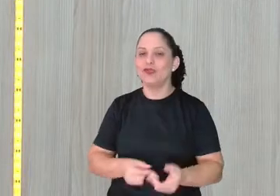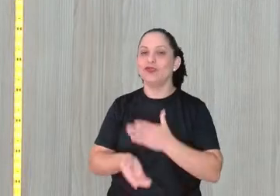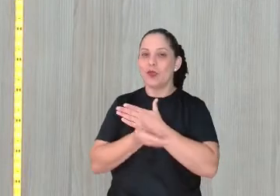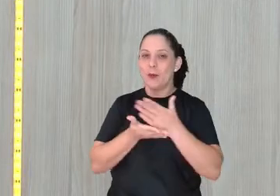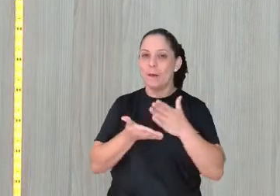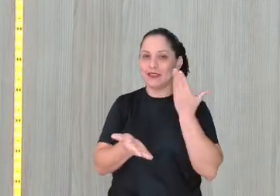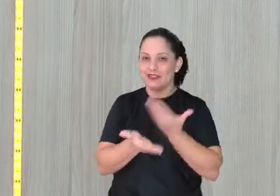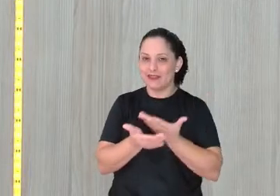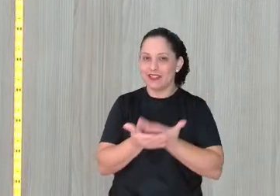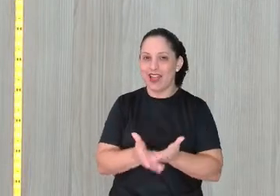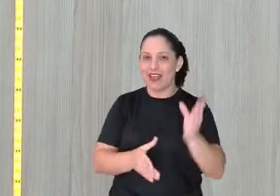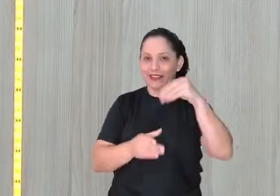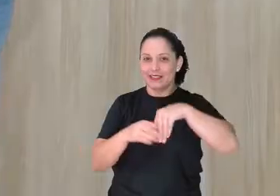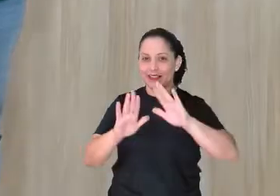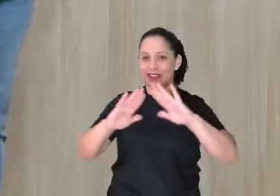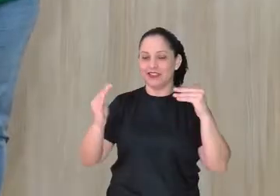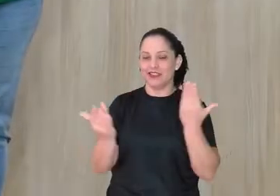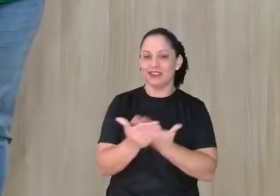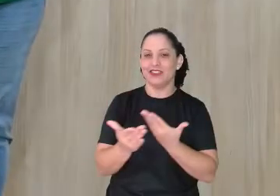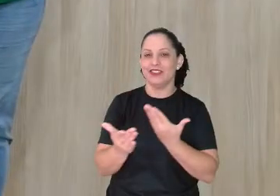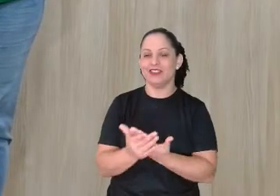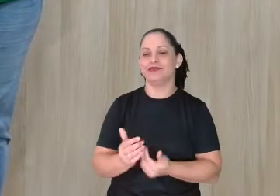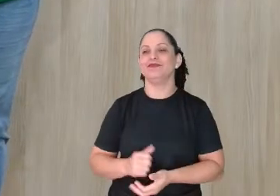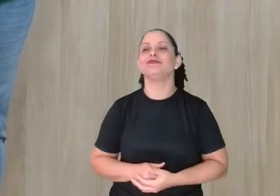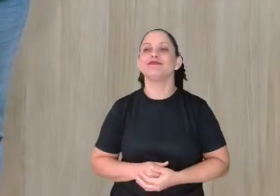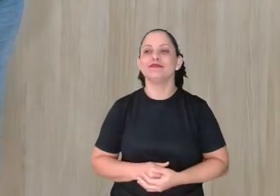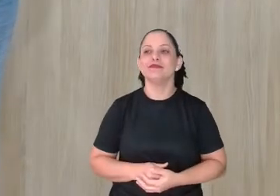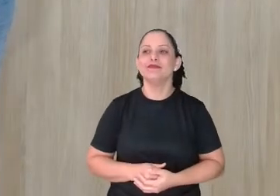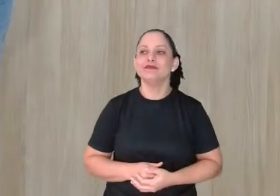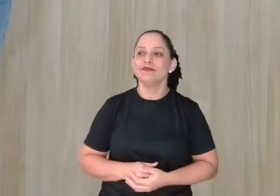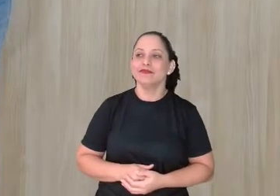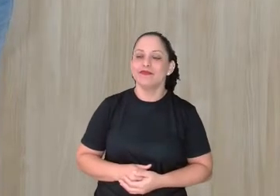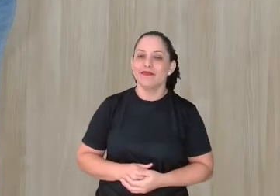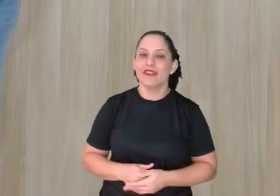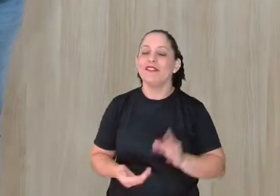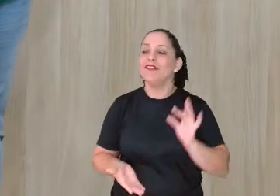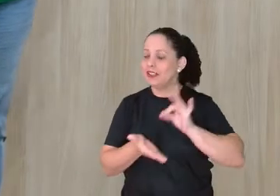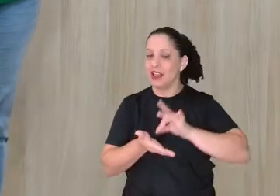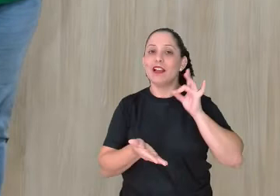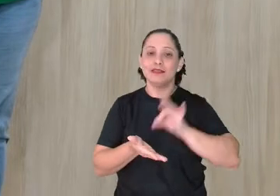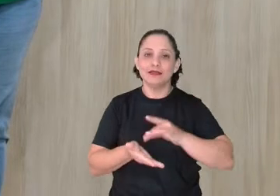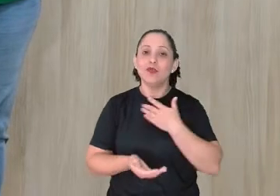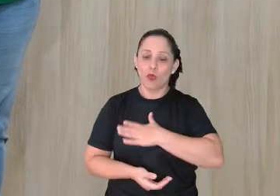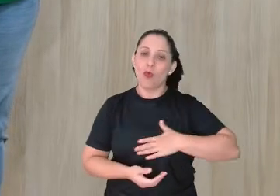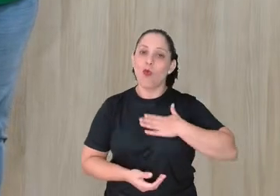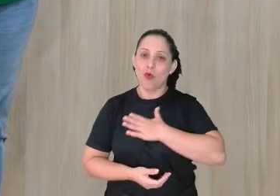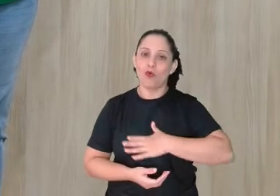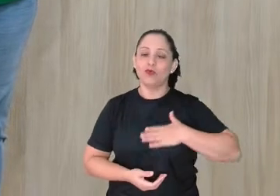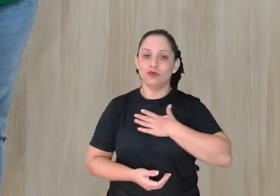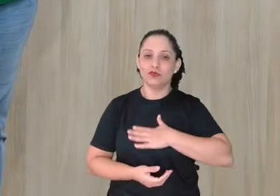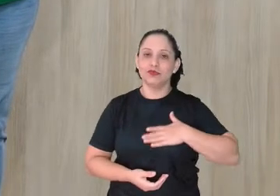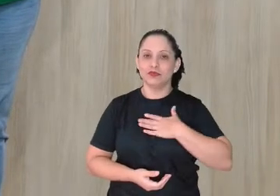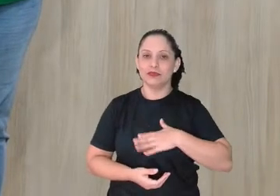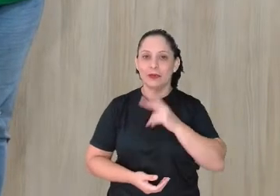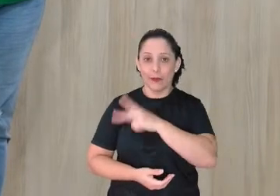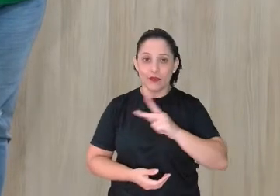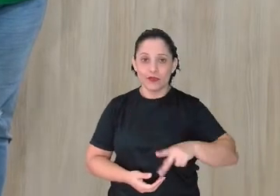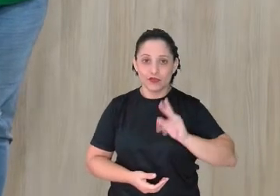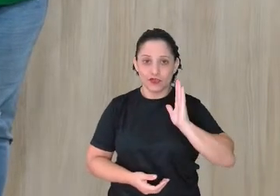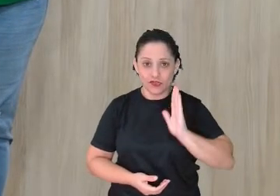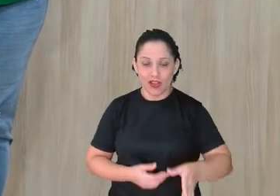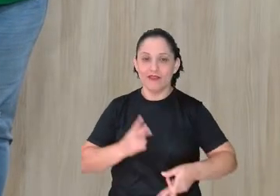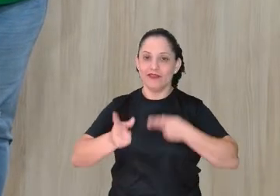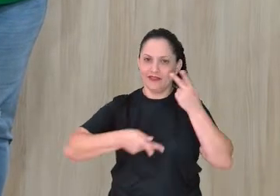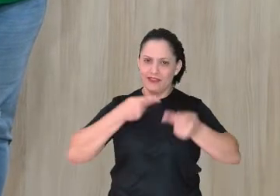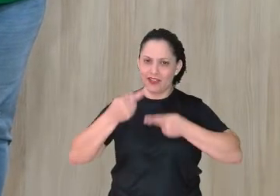médio. Eita, é verdade, viu, gente? E uma coisa que eu gosto muito, né, que uma coisa que a professora Vanessa já comentou, né, em